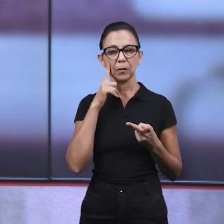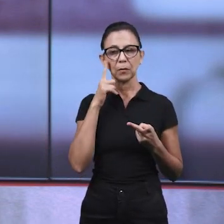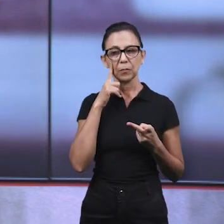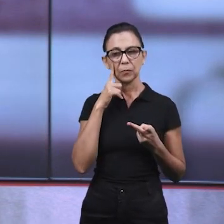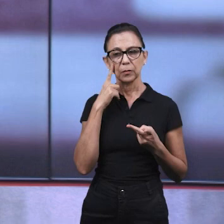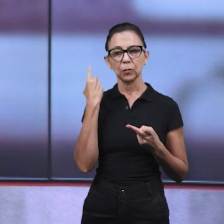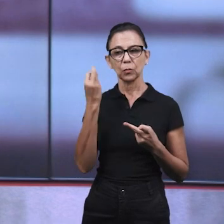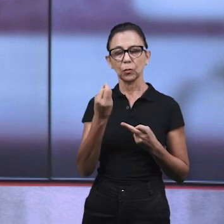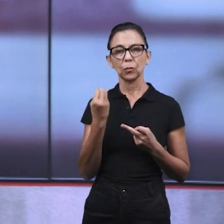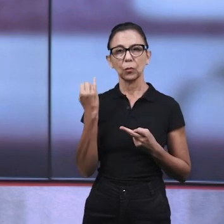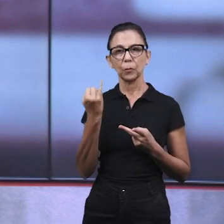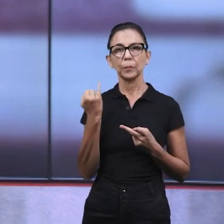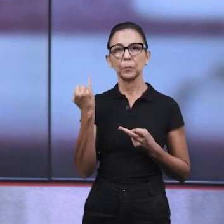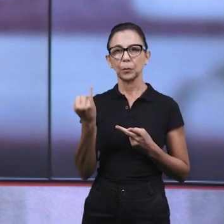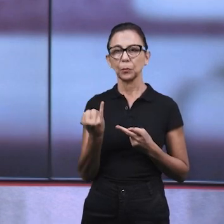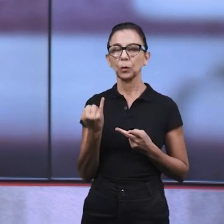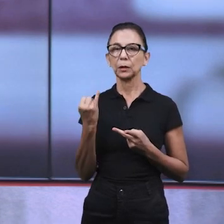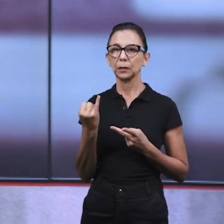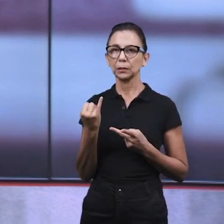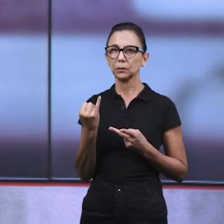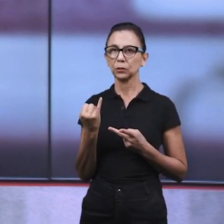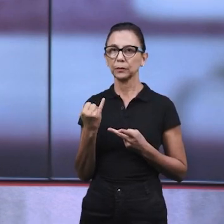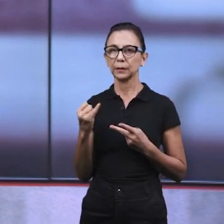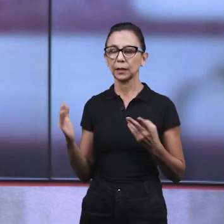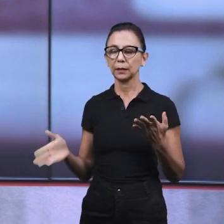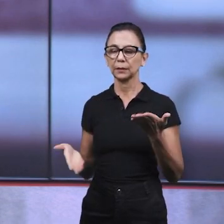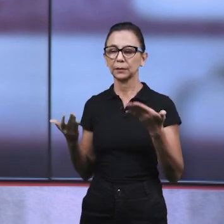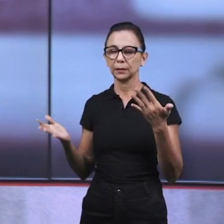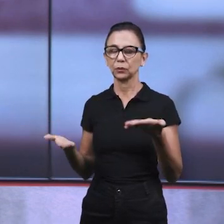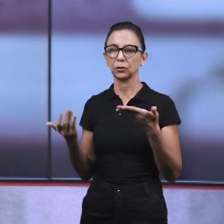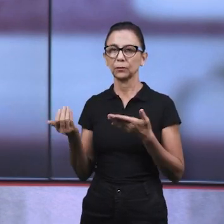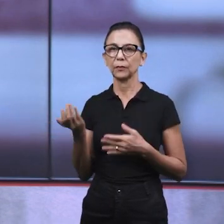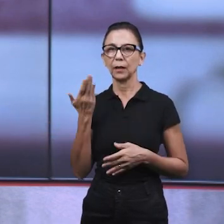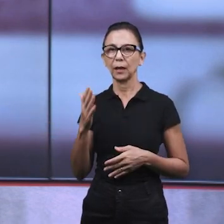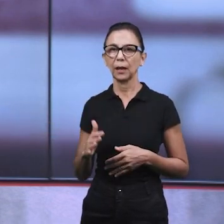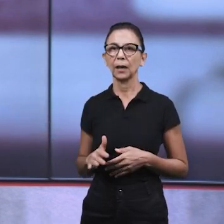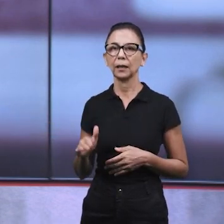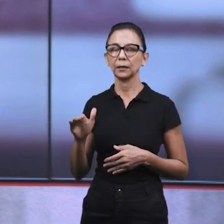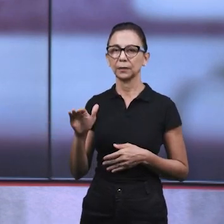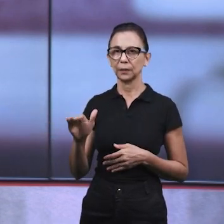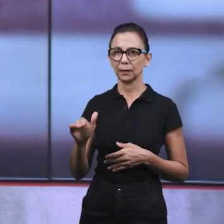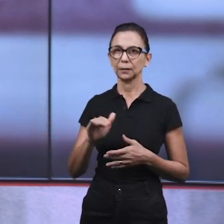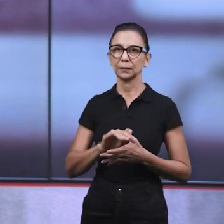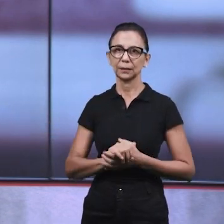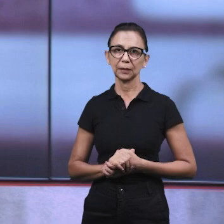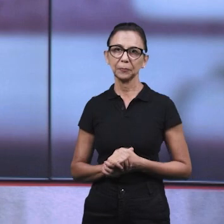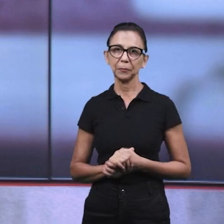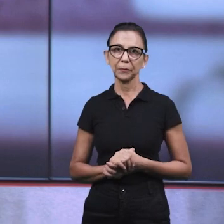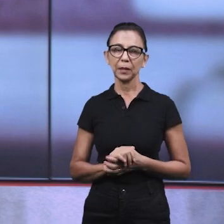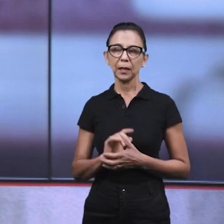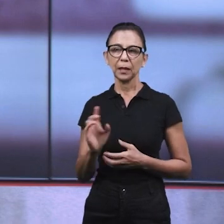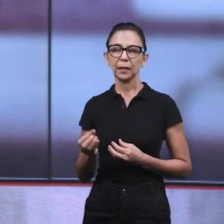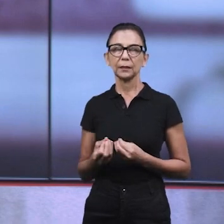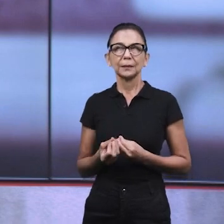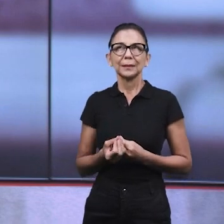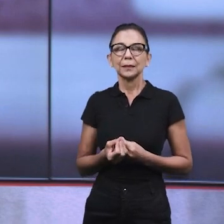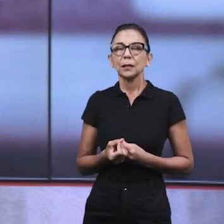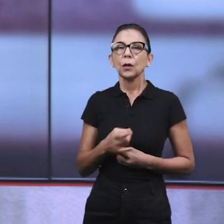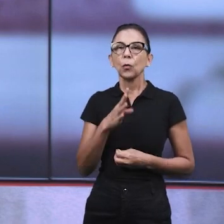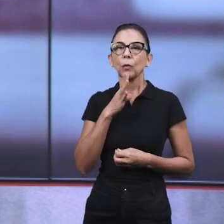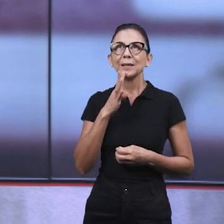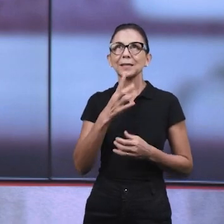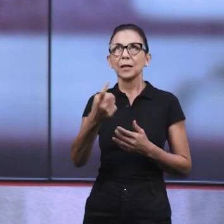comunicação interativa com as palavras dos outros que ocorre a formação da primeira noção de si e do mundo